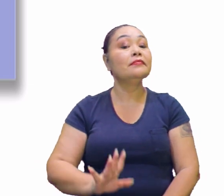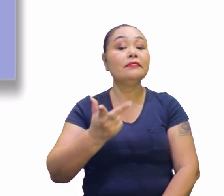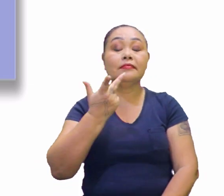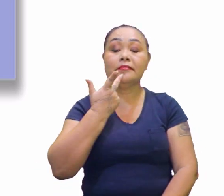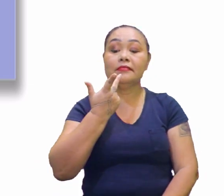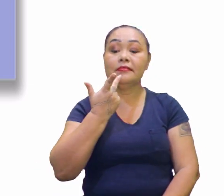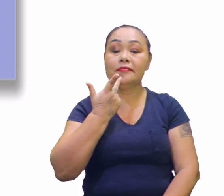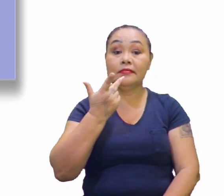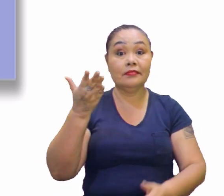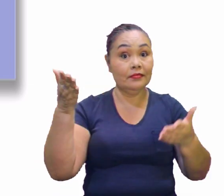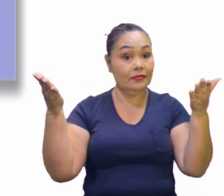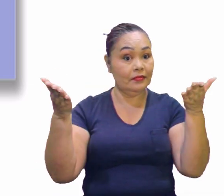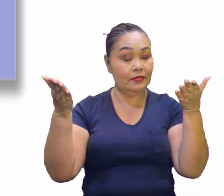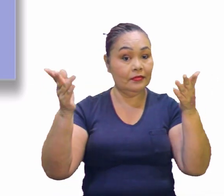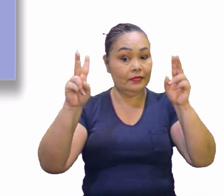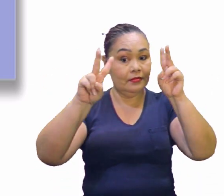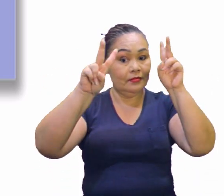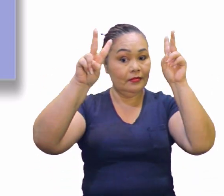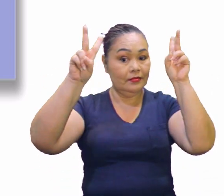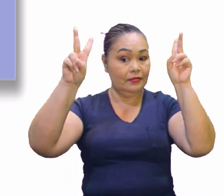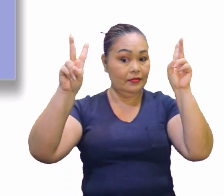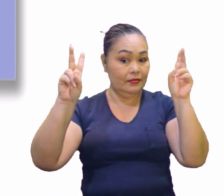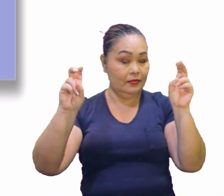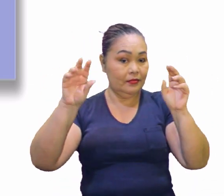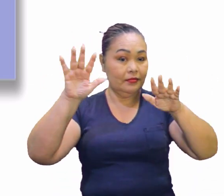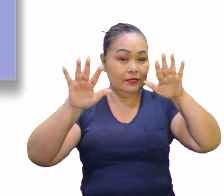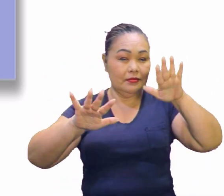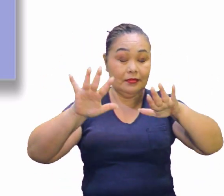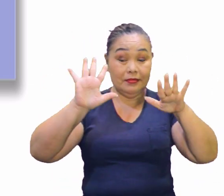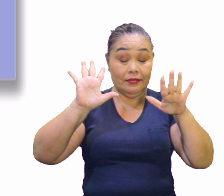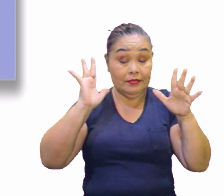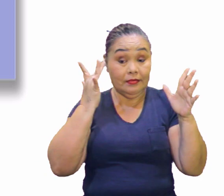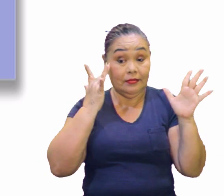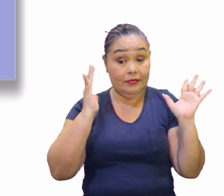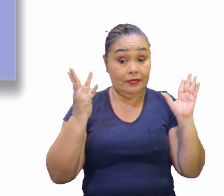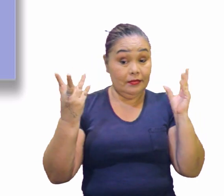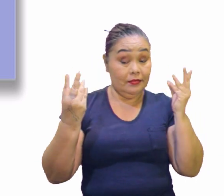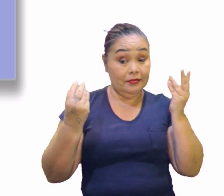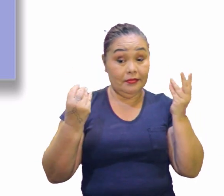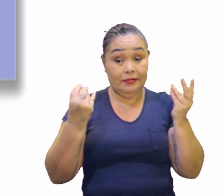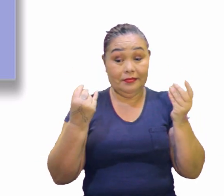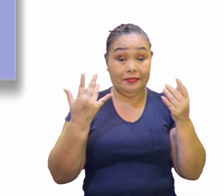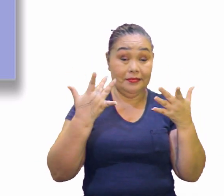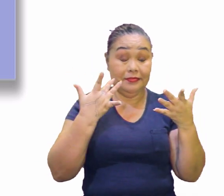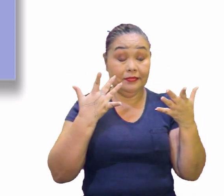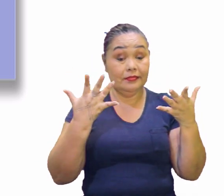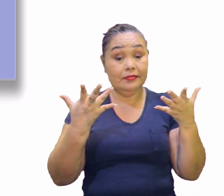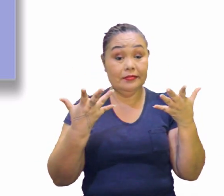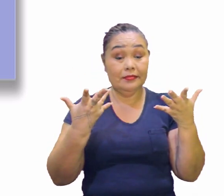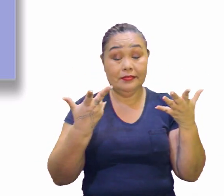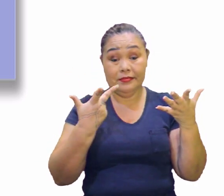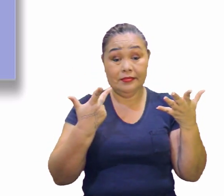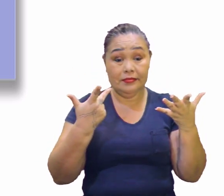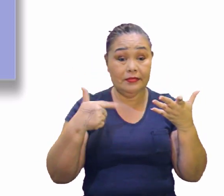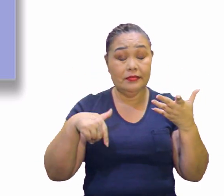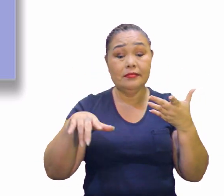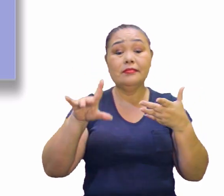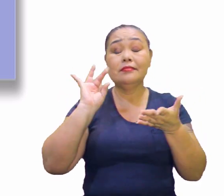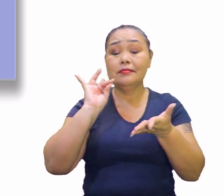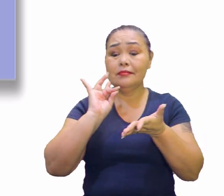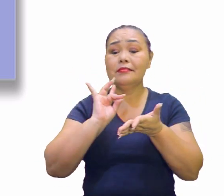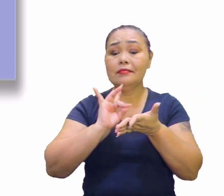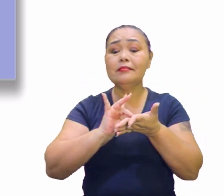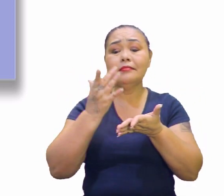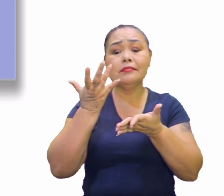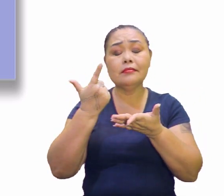Vamos falar hoje sobre um tema também espinhoso, né? Não gostamos que... O real